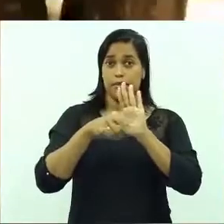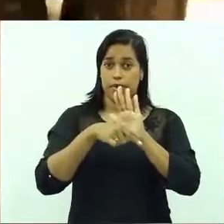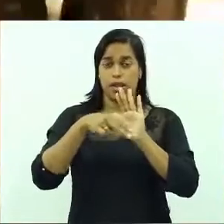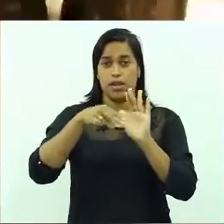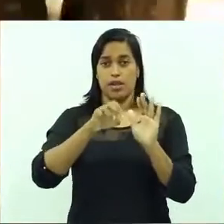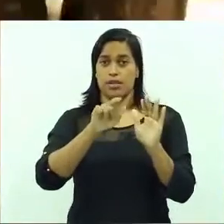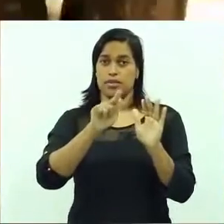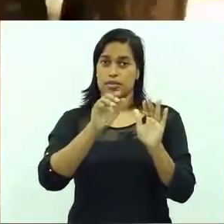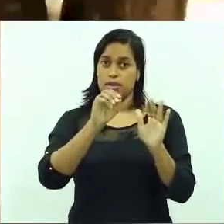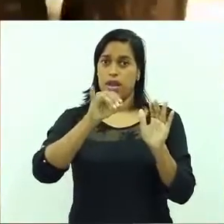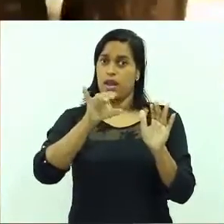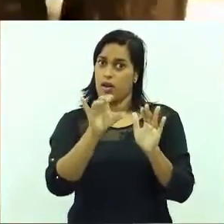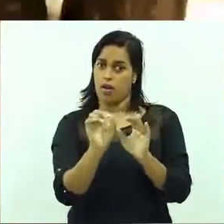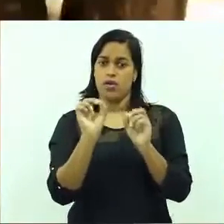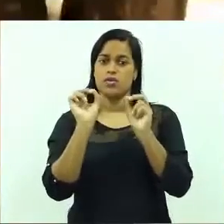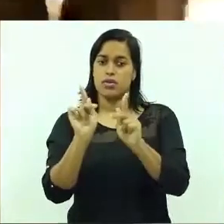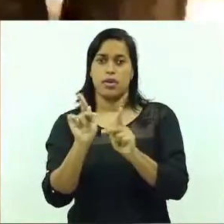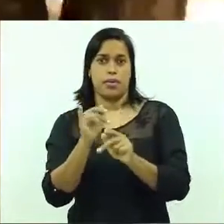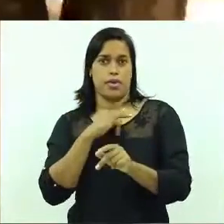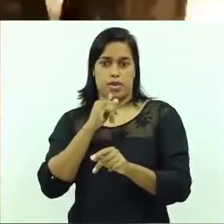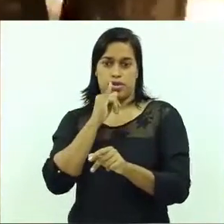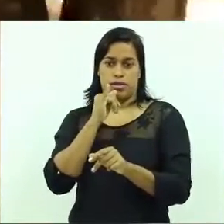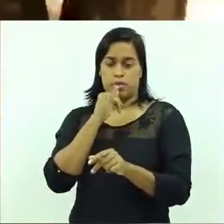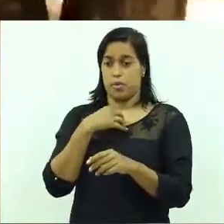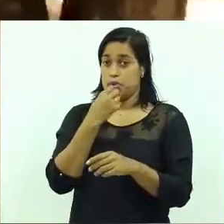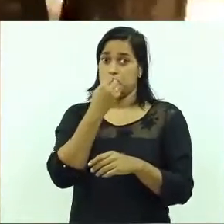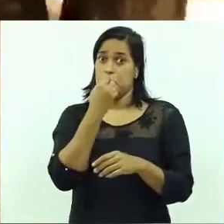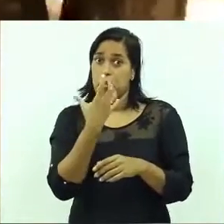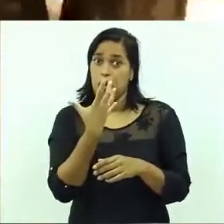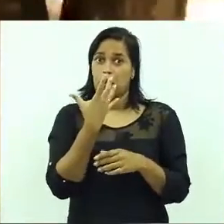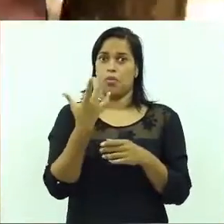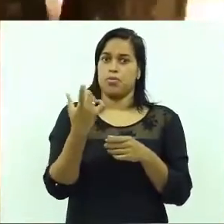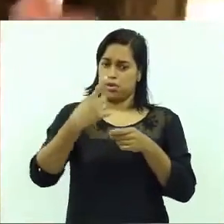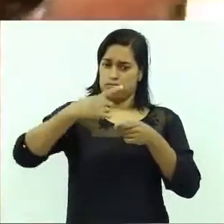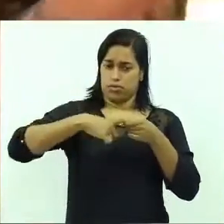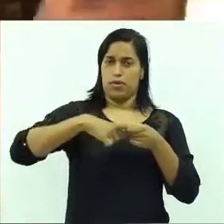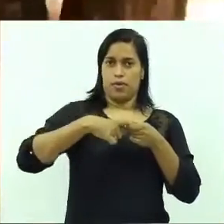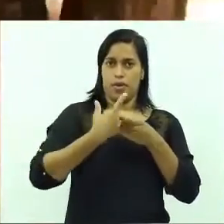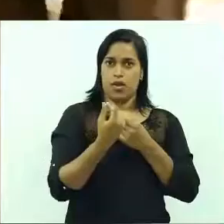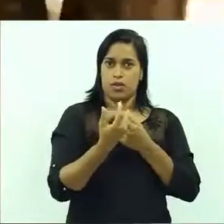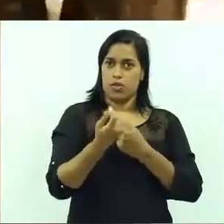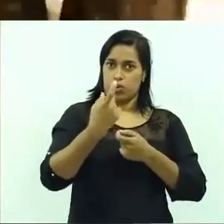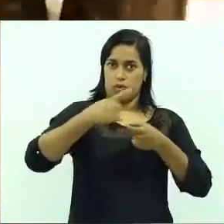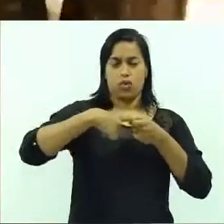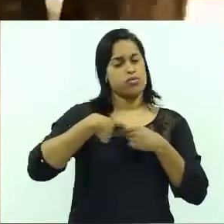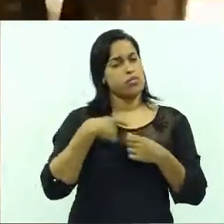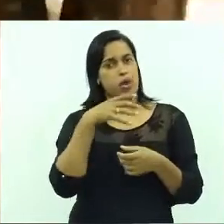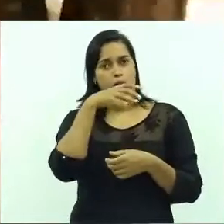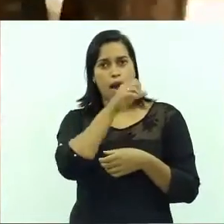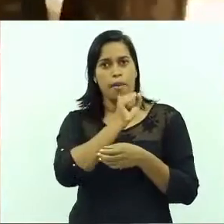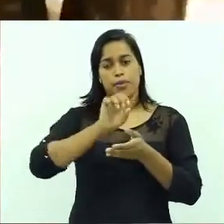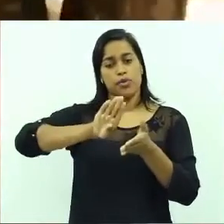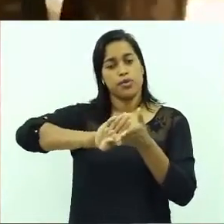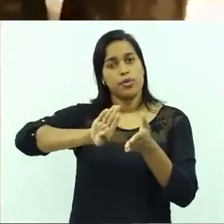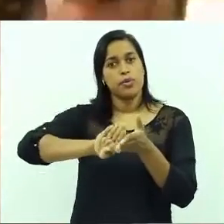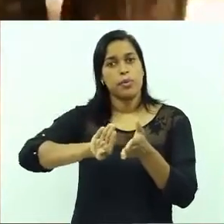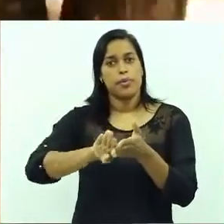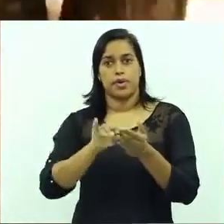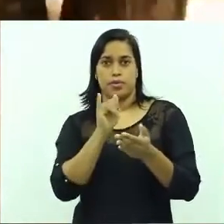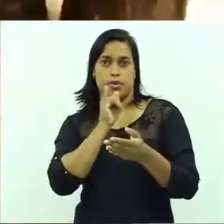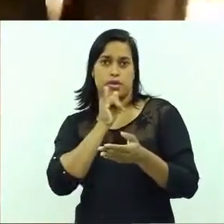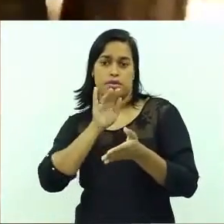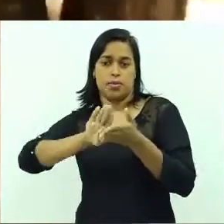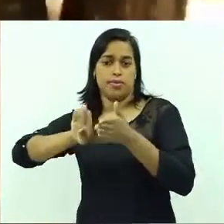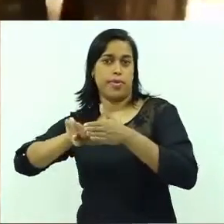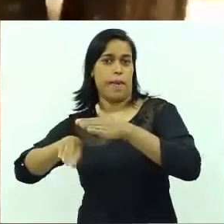Porque pode ser muito bom investir nesse negócio. Ou ele pode dar uma rentabilidade que você consegue facilmente num banco, investindo, por exemplo, numa caderneta